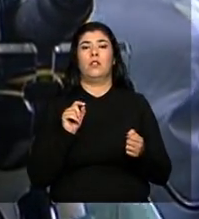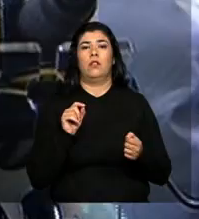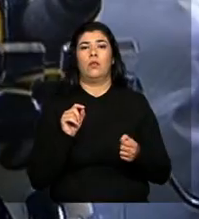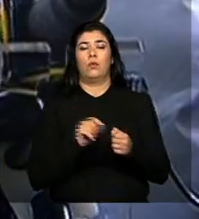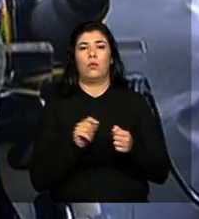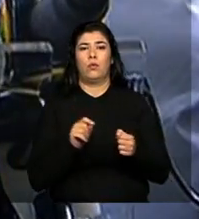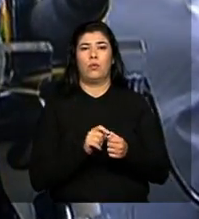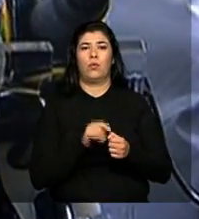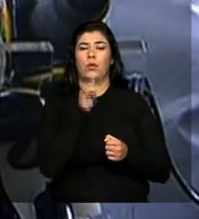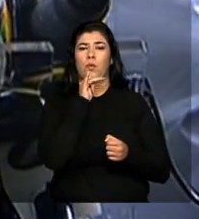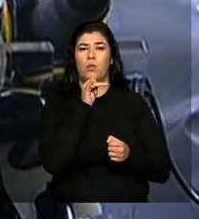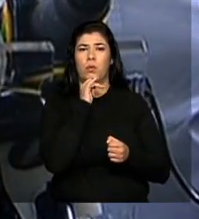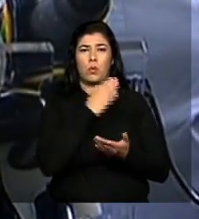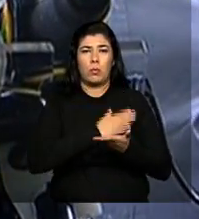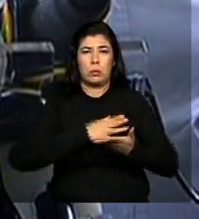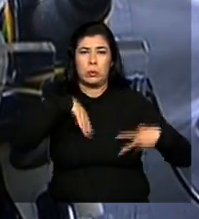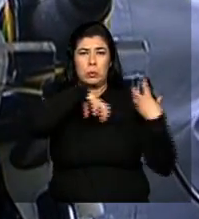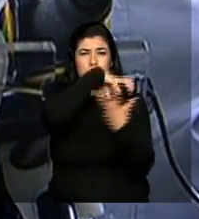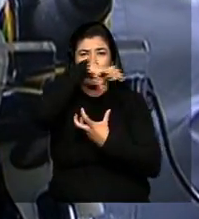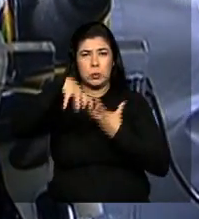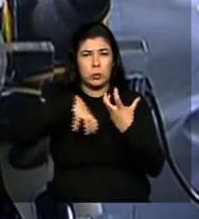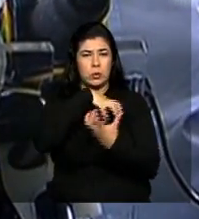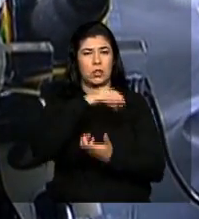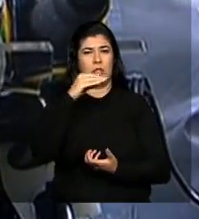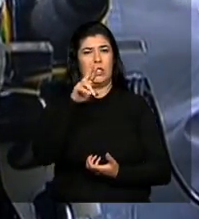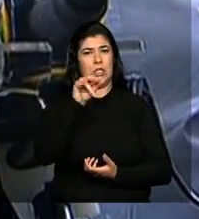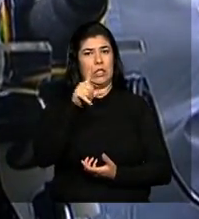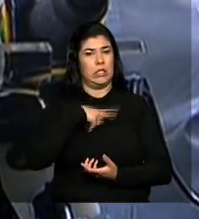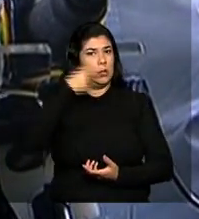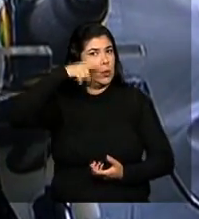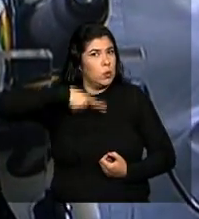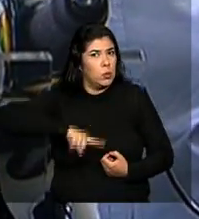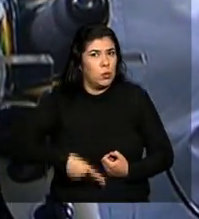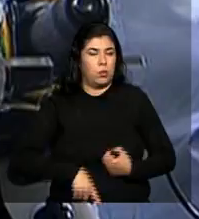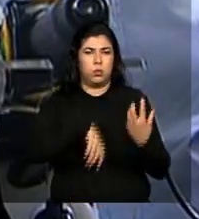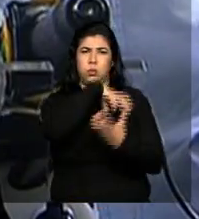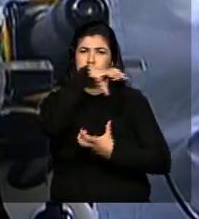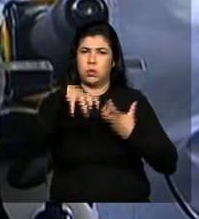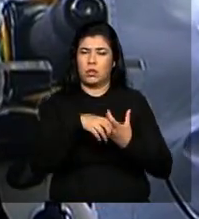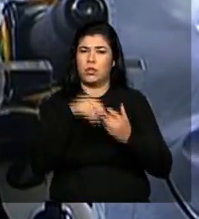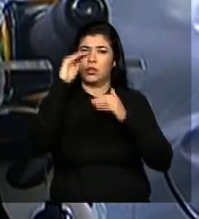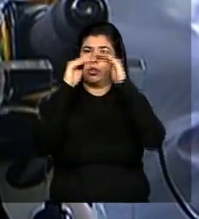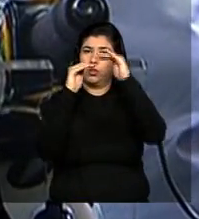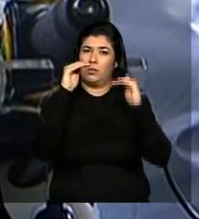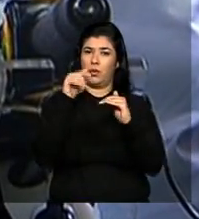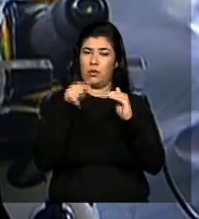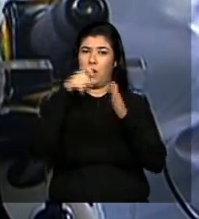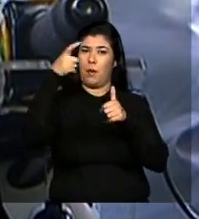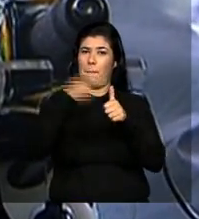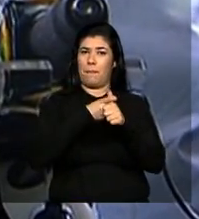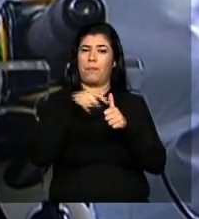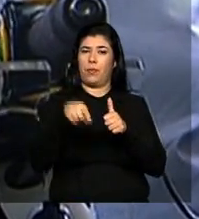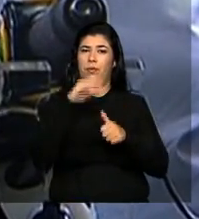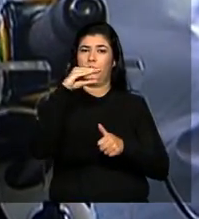parte dura da crise começou. Quando a parte dura da crise começou, nós baixamos a CID para poder